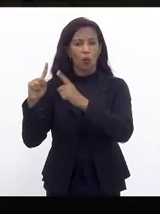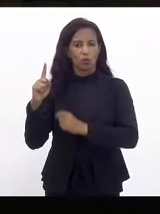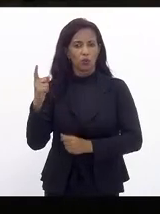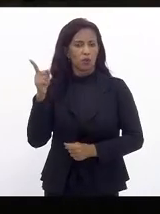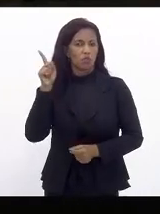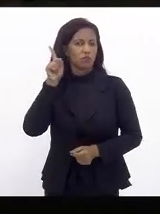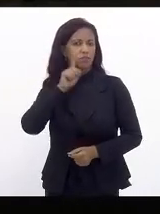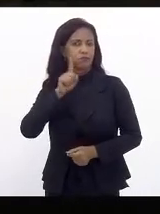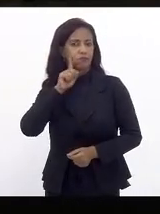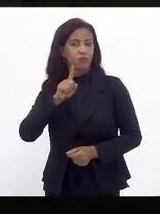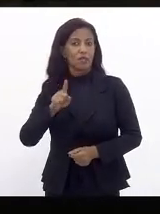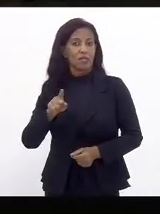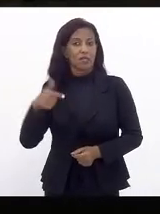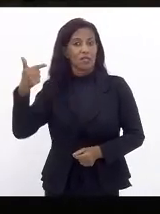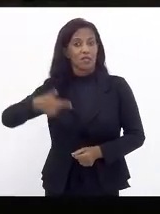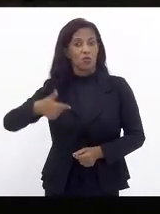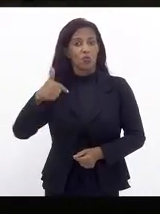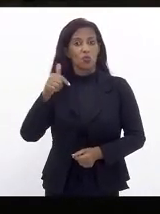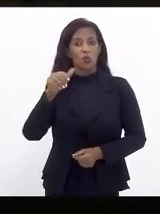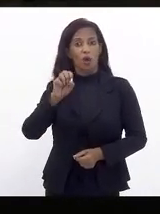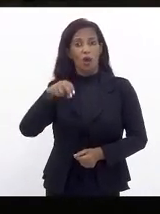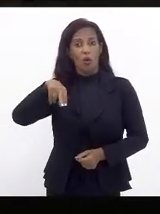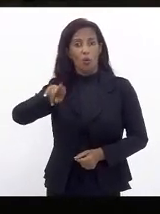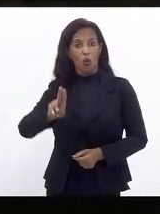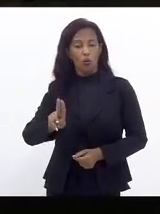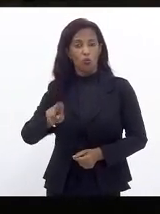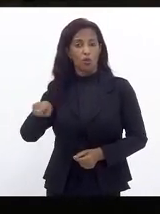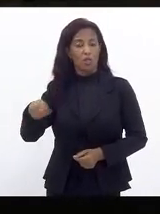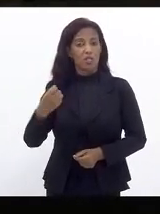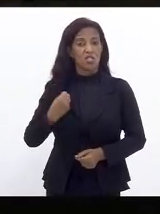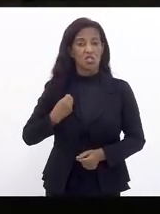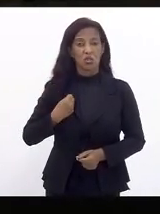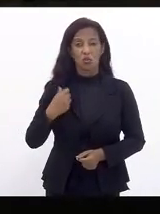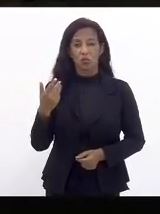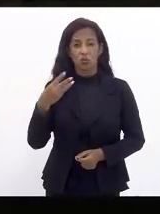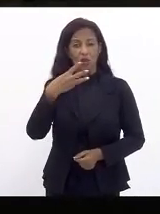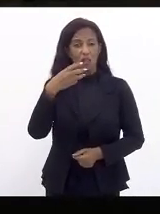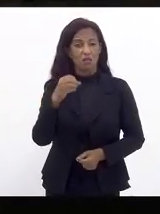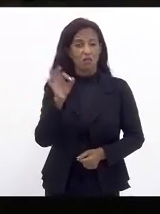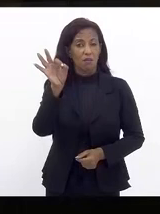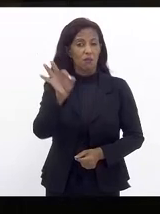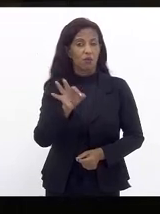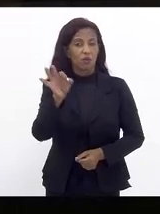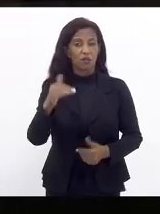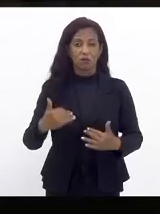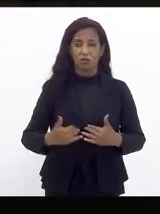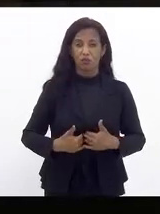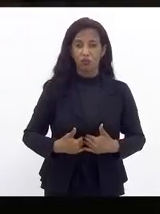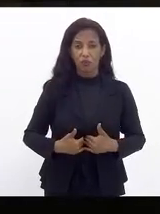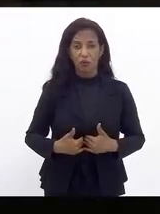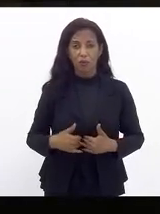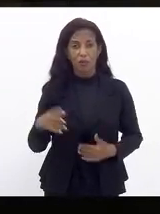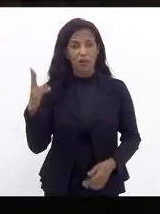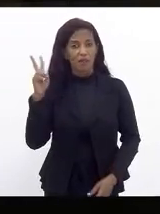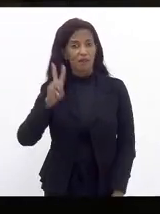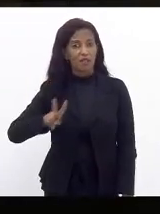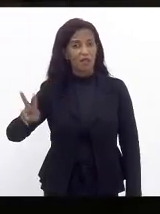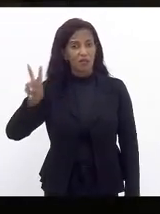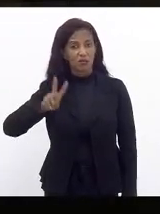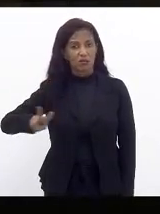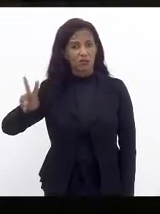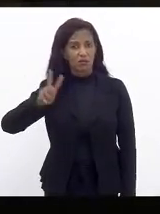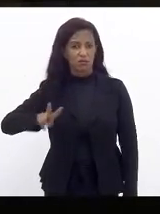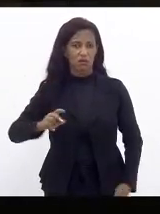Unidos, segundo a ONU. Este número não chega a 30% de fome na